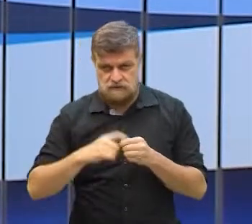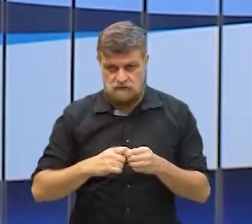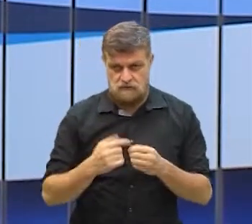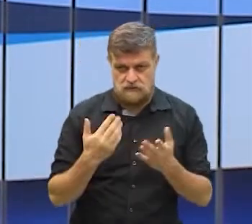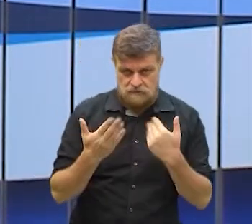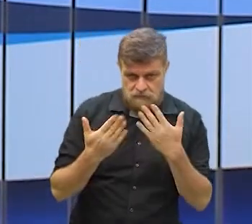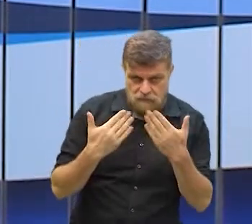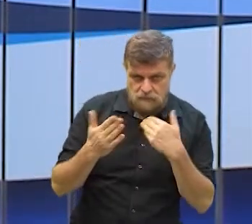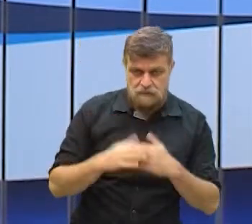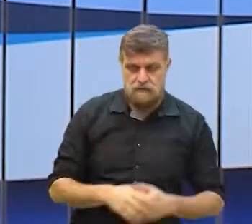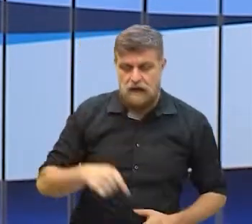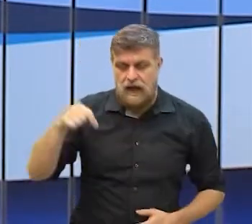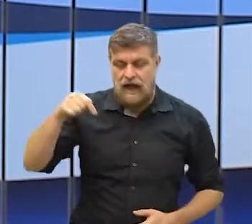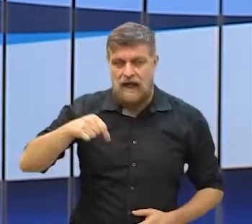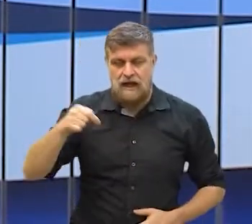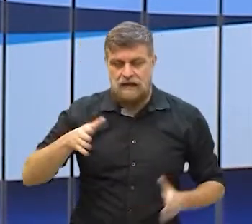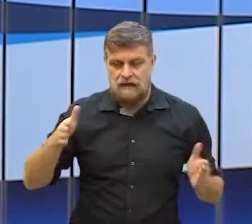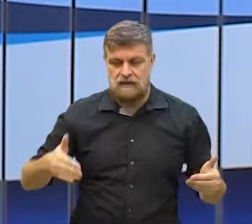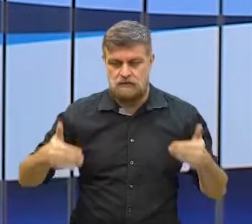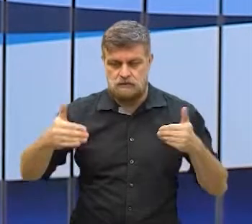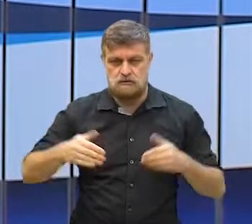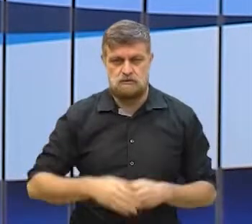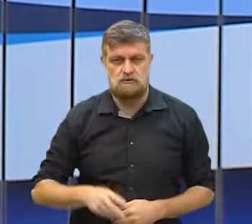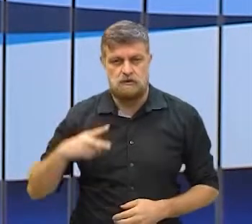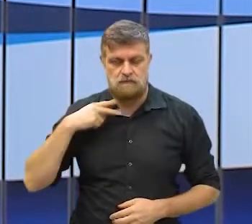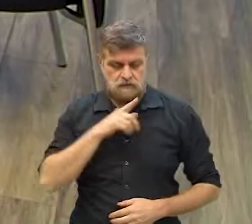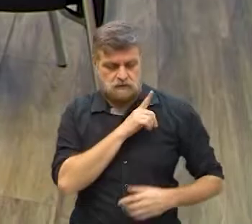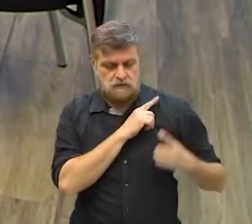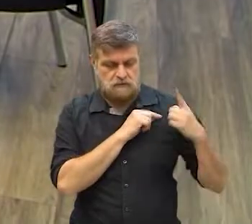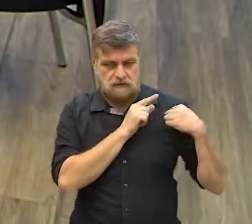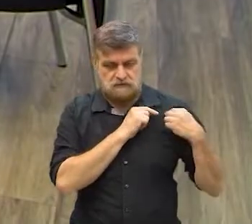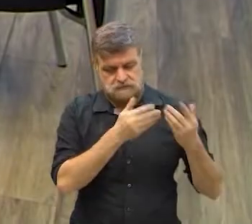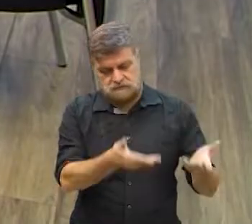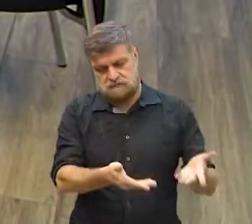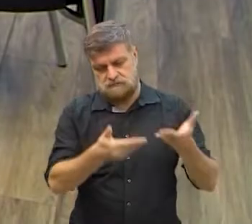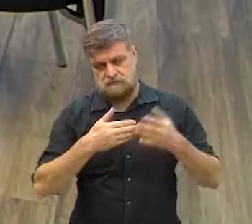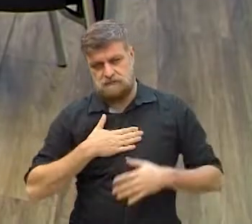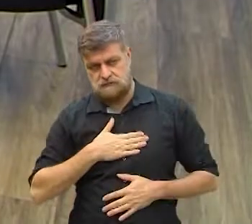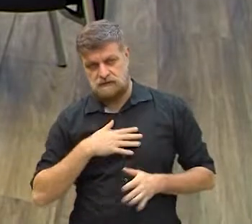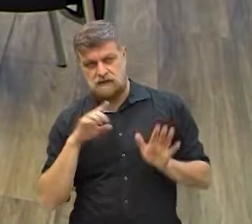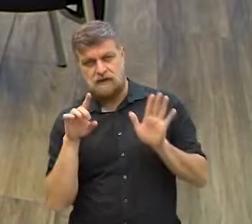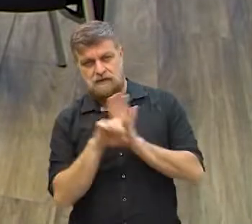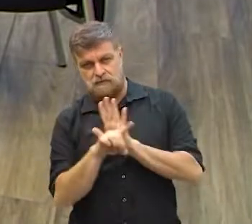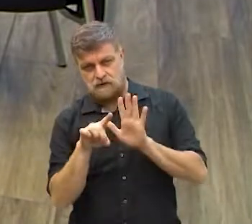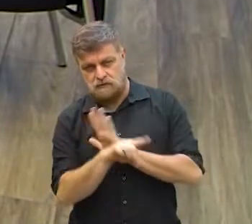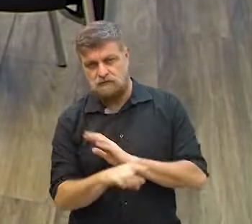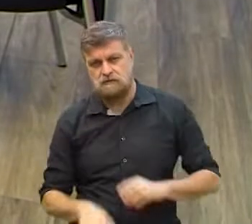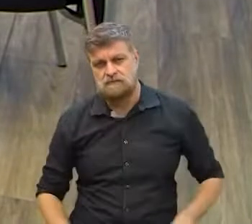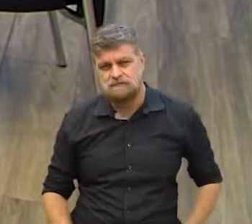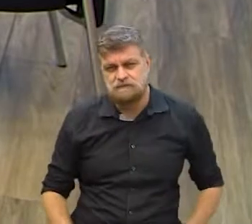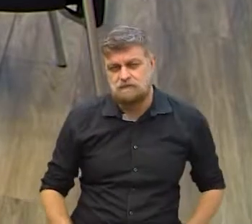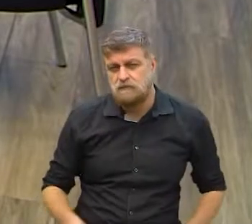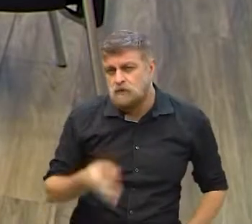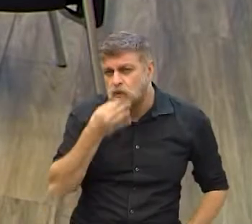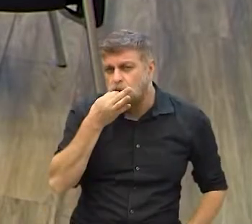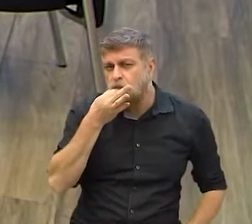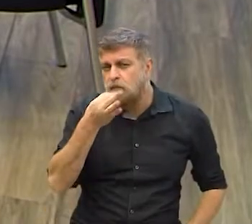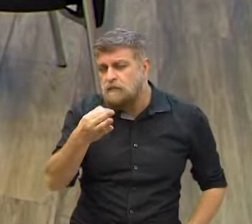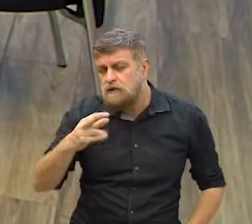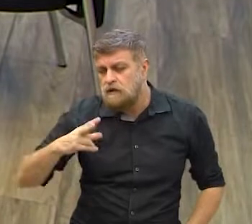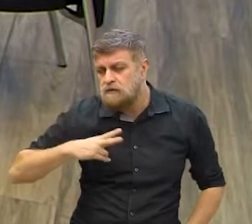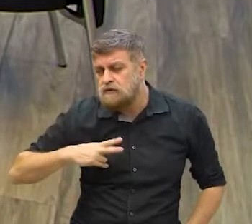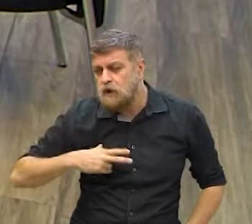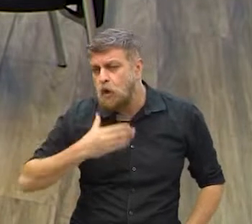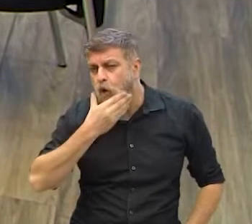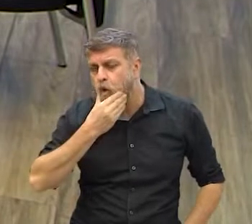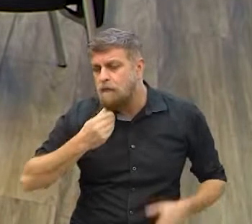volta a conversar. Aqui no estúdio também o vereador Major Jaime. Vereador, seja bem-vindo. E a minha pergunta é, na sua visão, qual